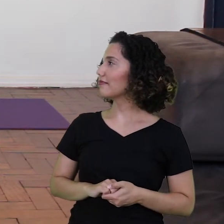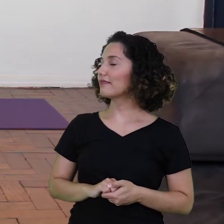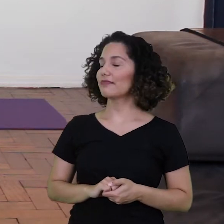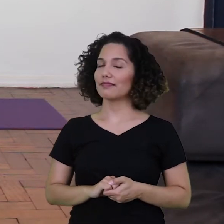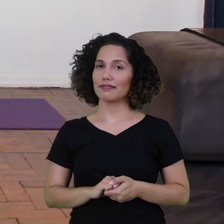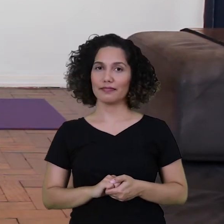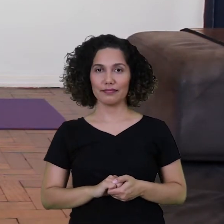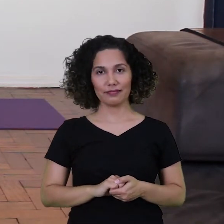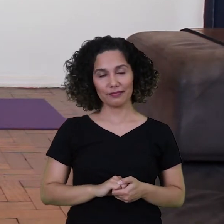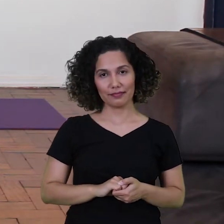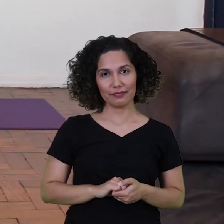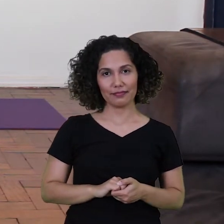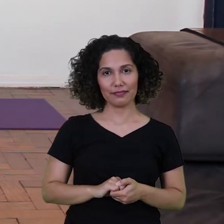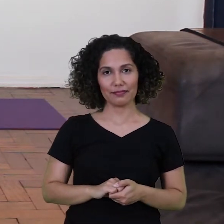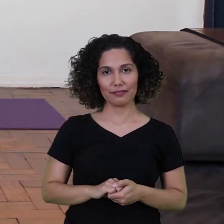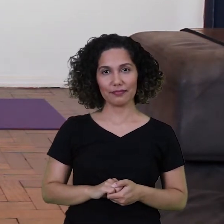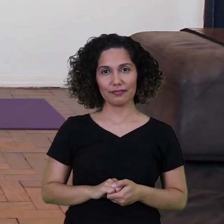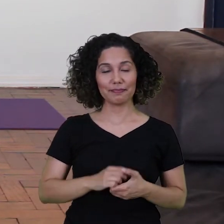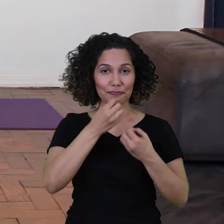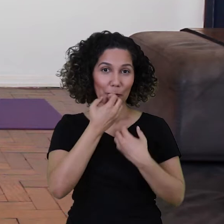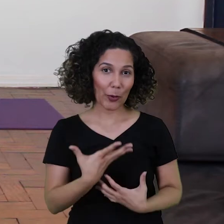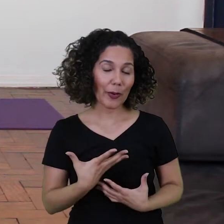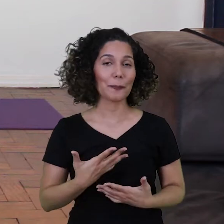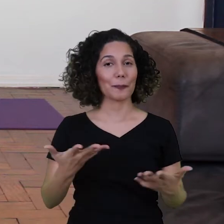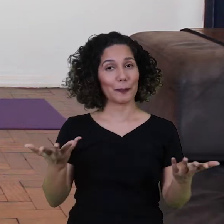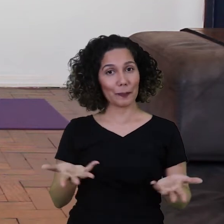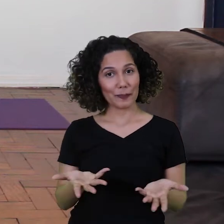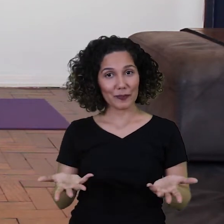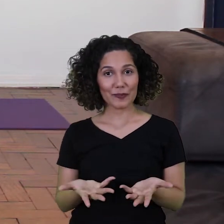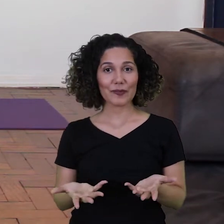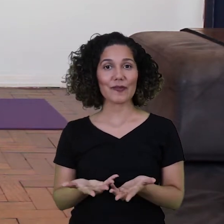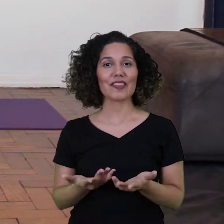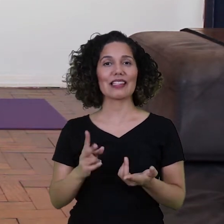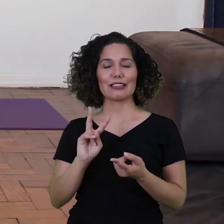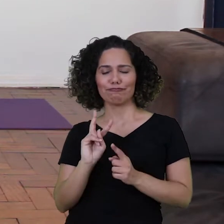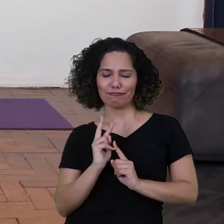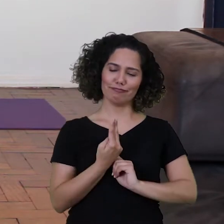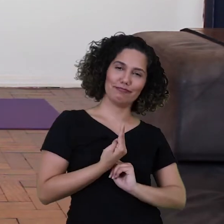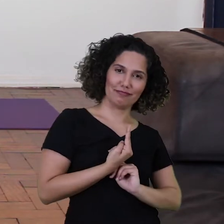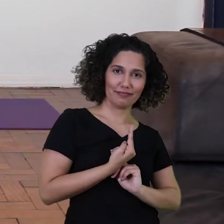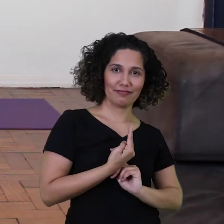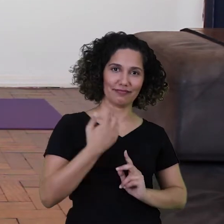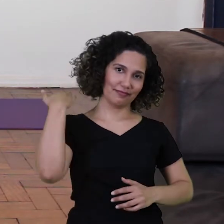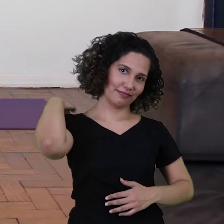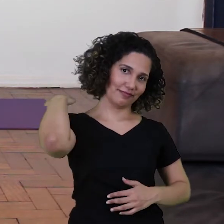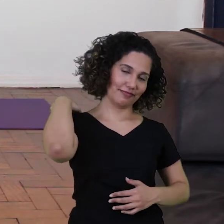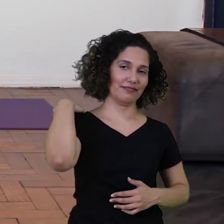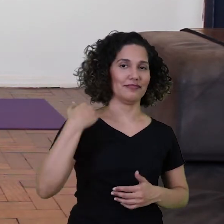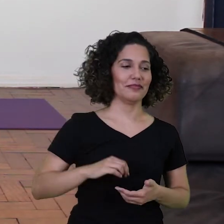gostoso. Estica as mãos entrelaçadas acima da cabeça. Boa. Daqui, ó, a gente vai fazer uma torção na parte alta